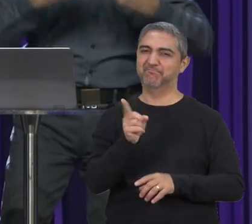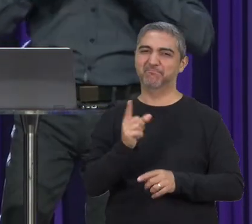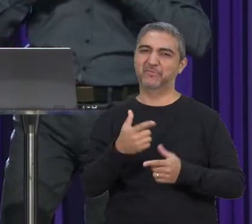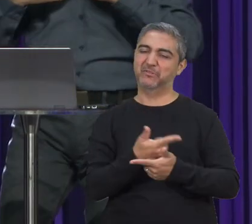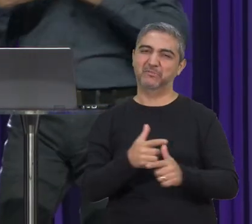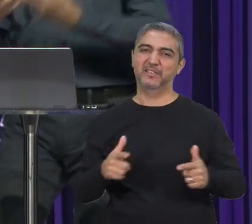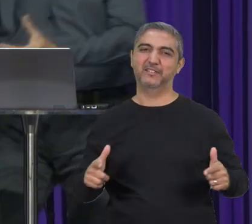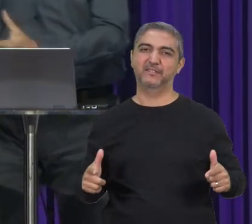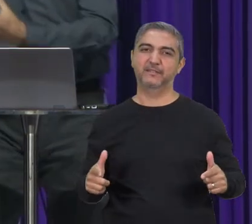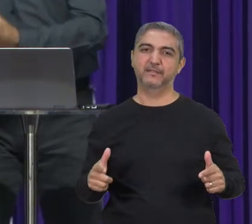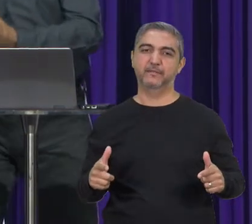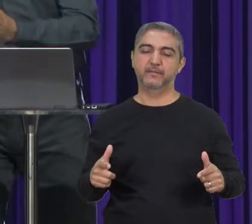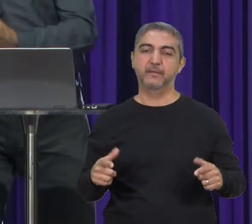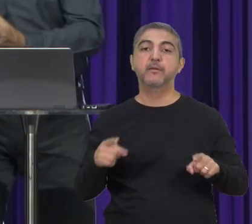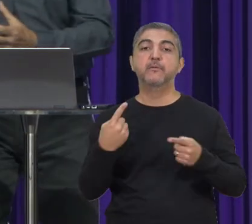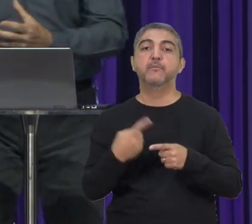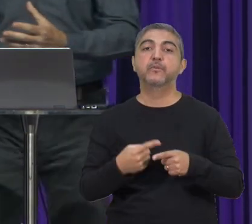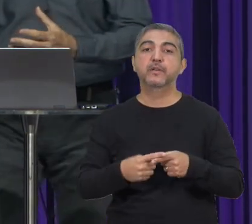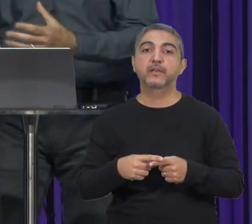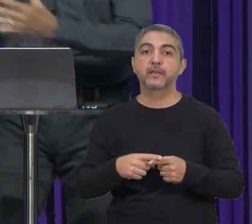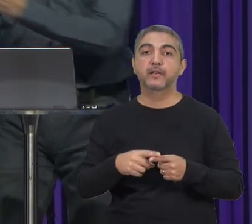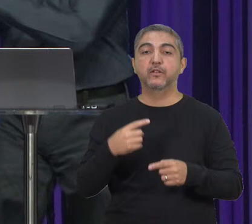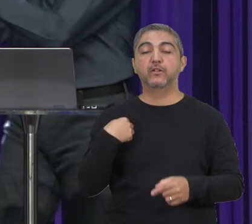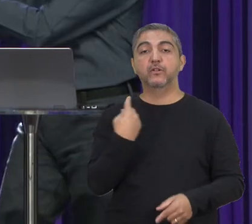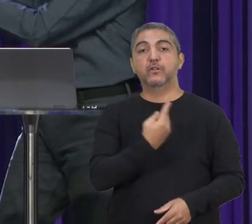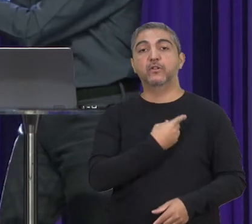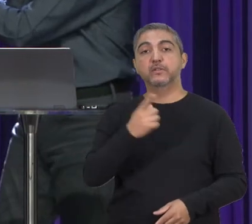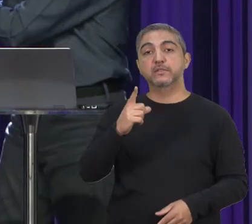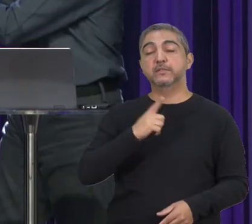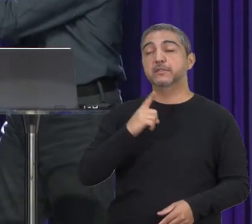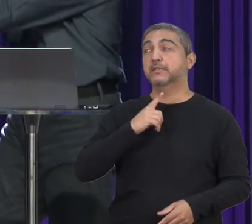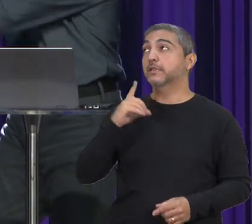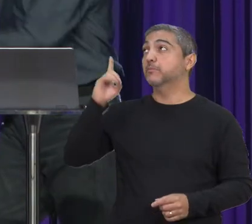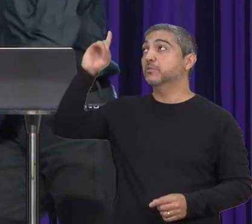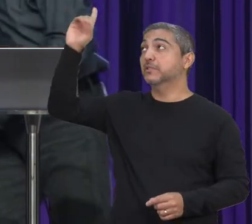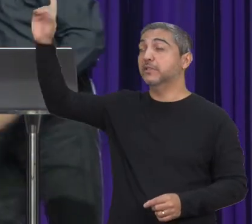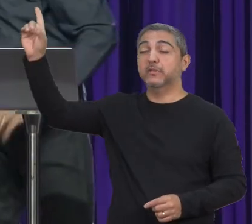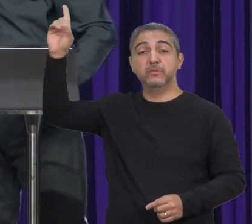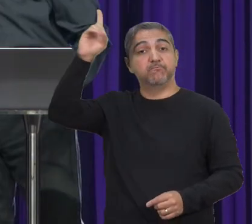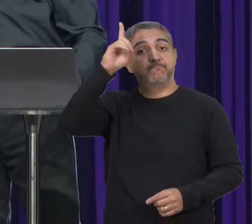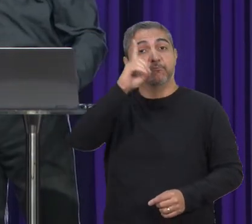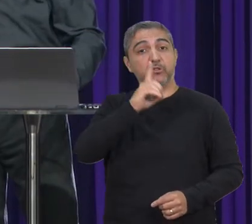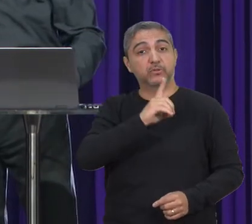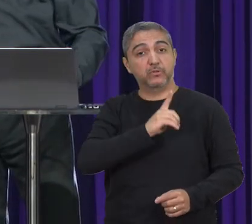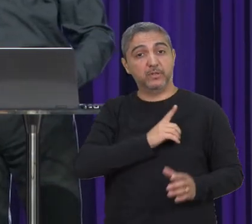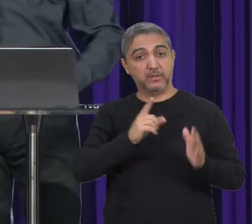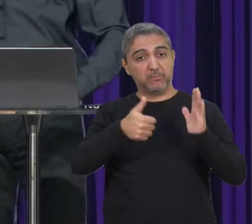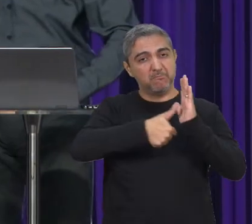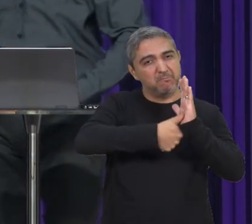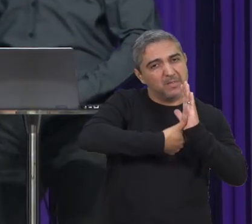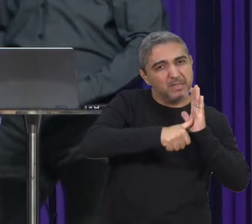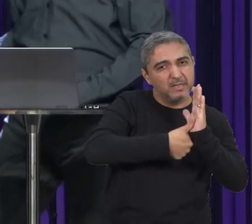a lei de Deus gravada no nosso coração, que nos impede de ser tudo isso ao mesmo tempo.